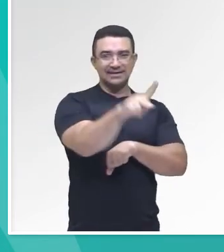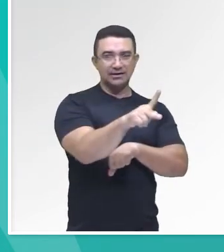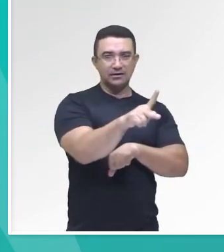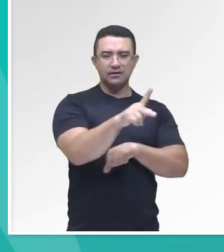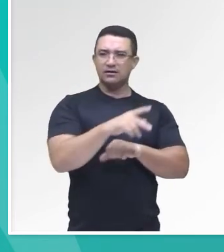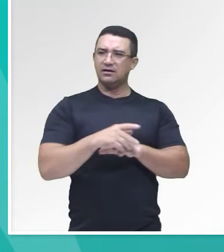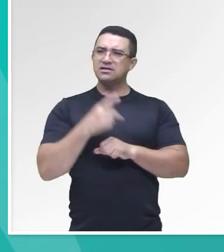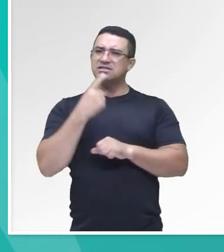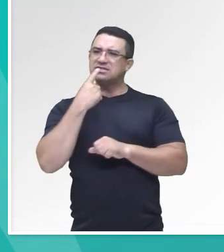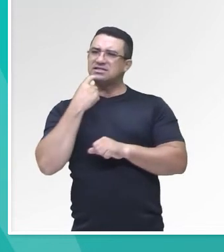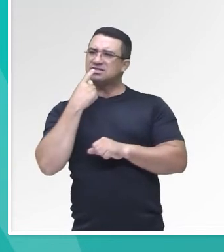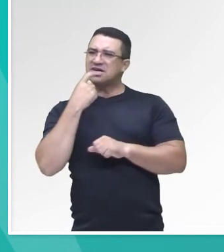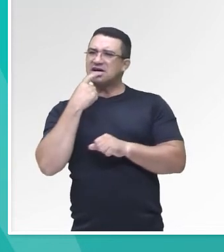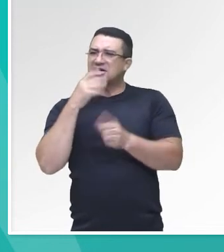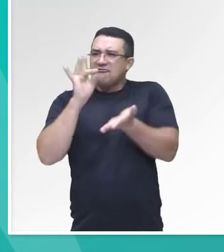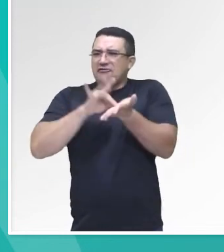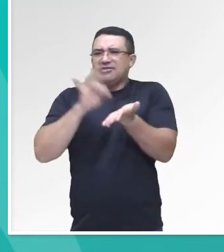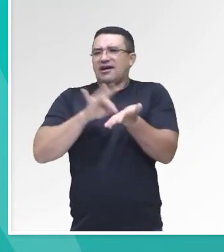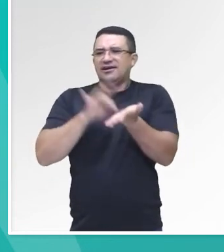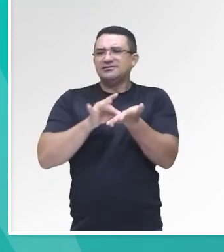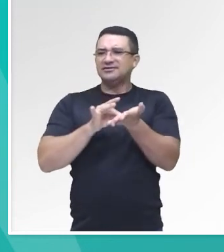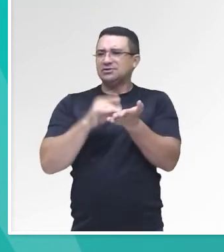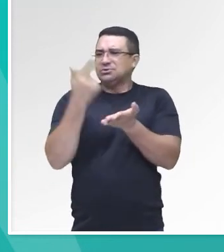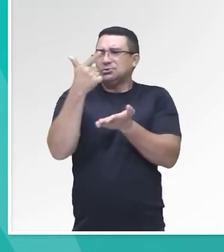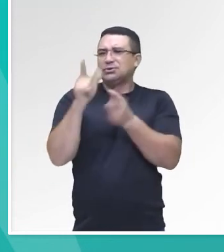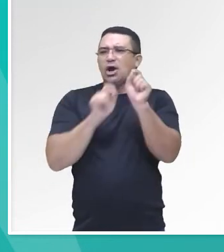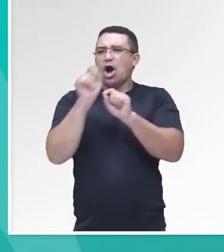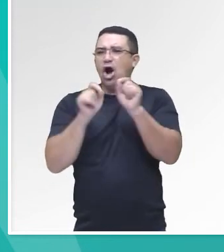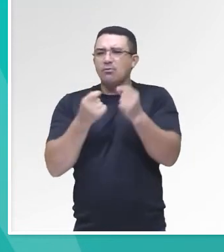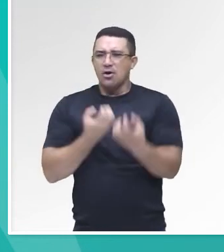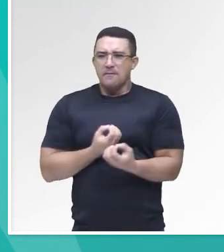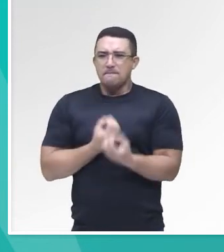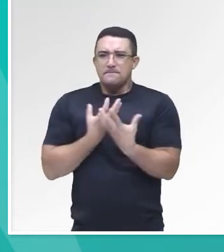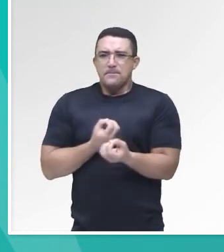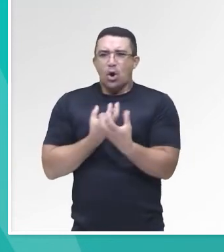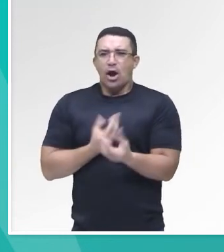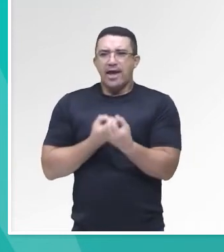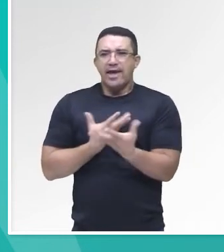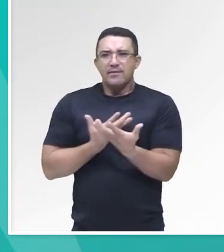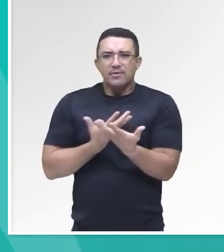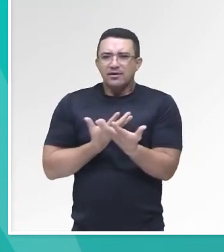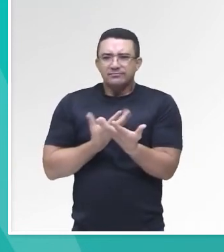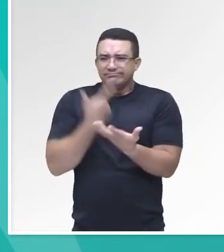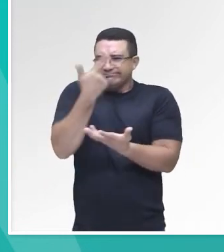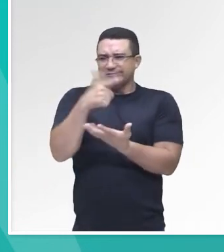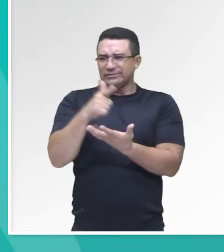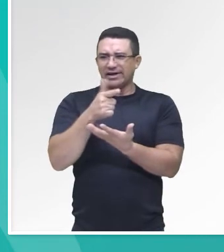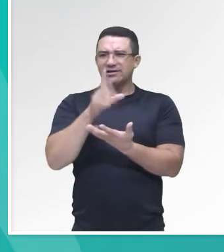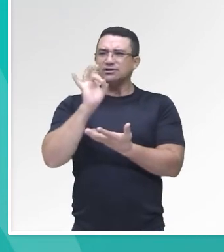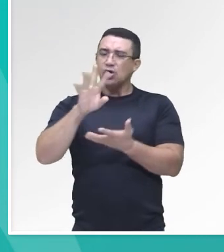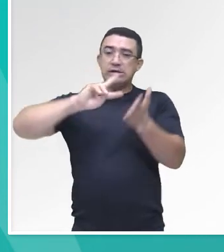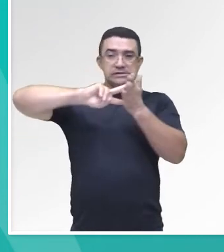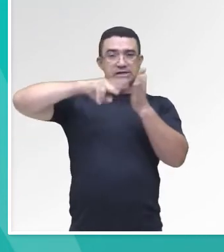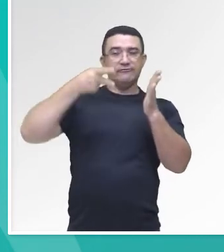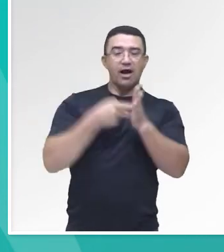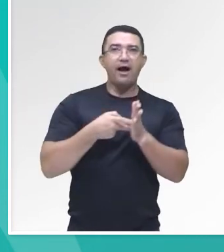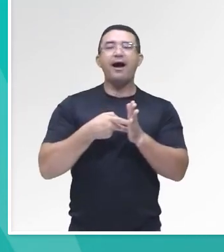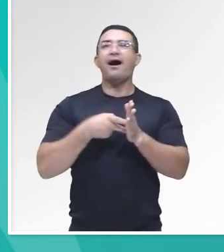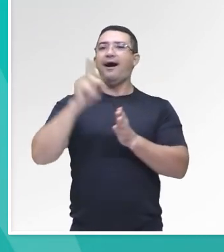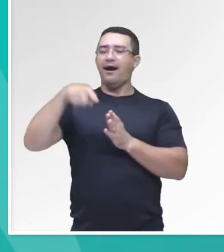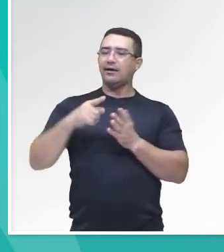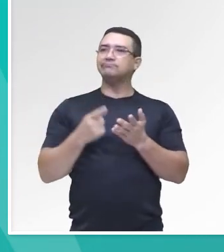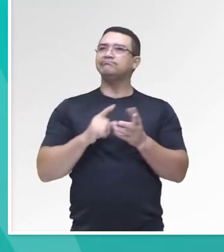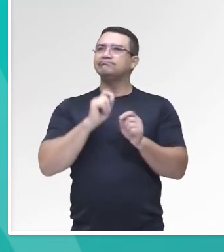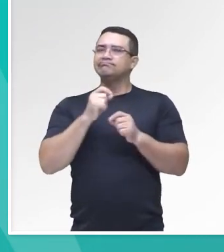sangue no sangue do significado do que ele representa para nós seres humanos, não, tá? é no sentido de ser um sacrifício, de